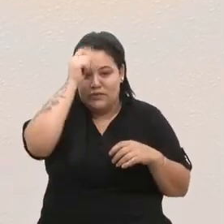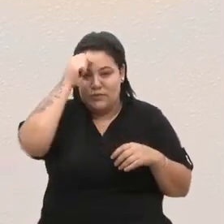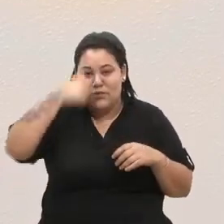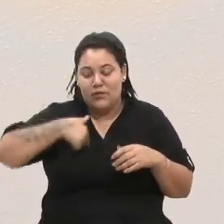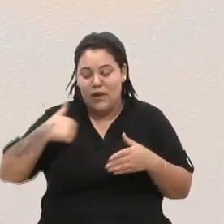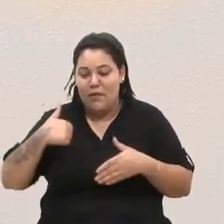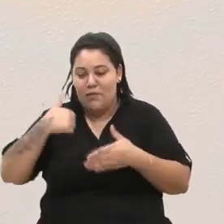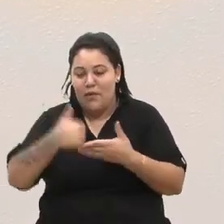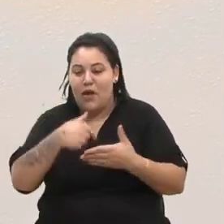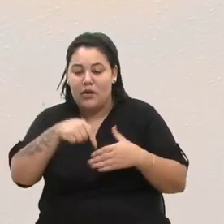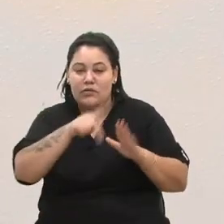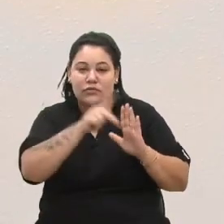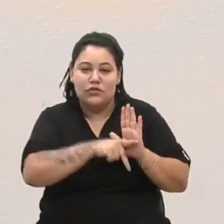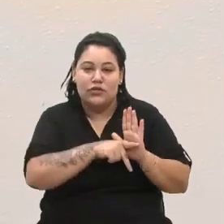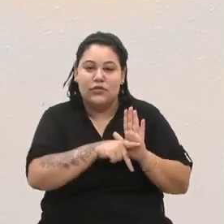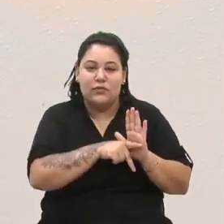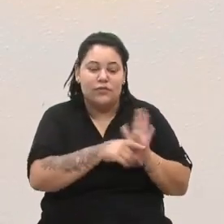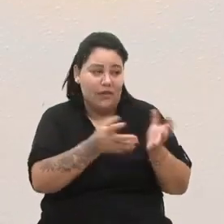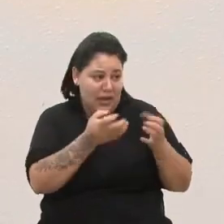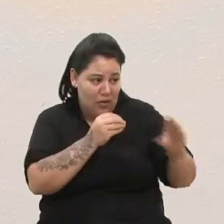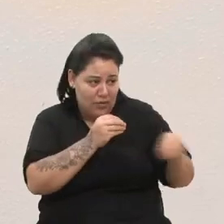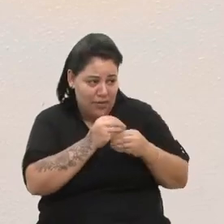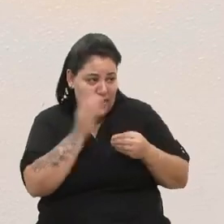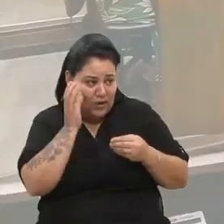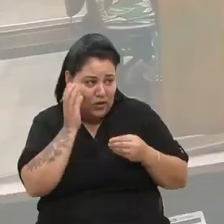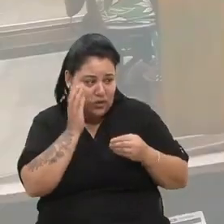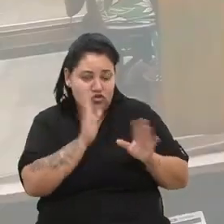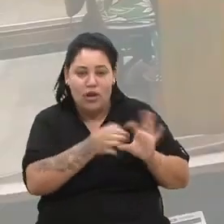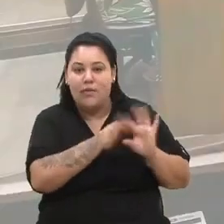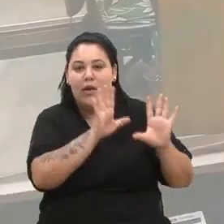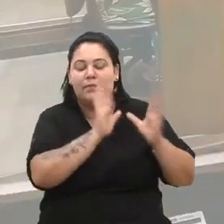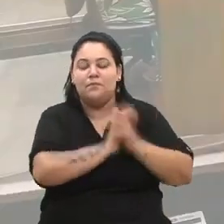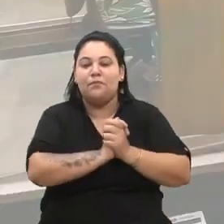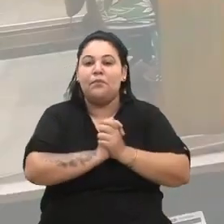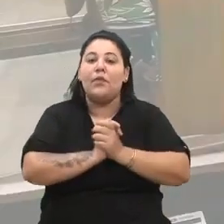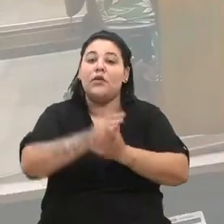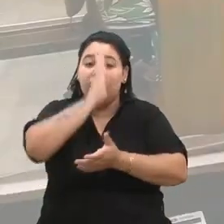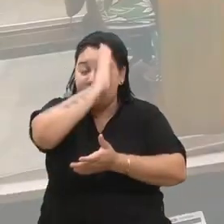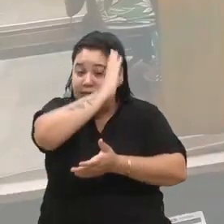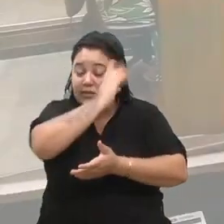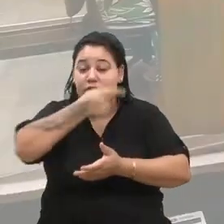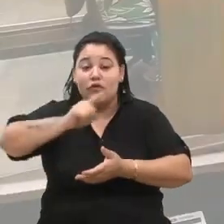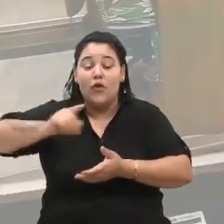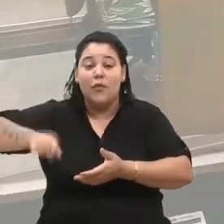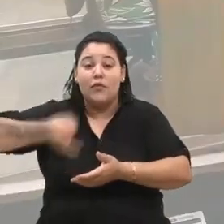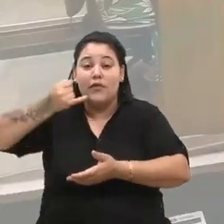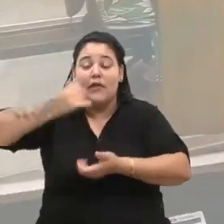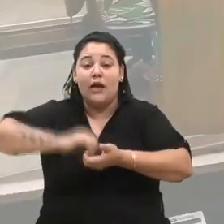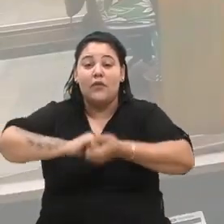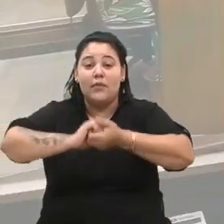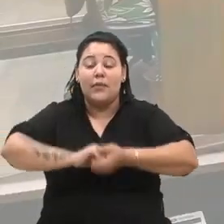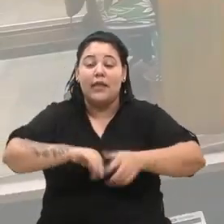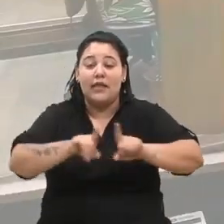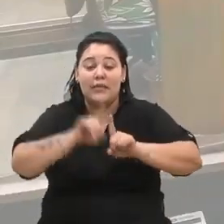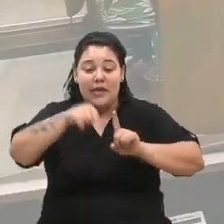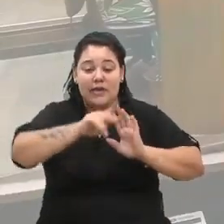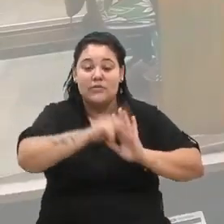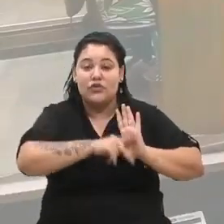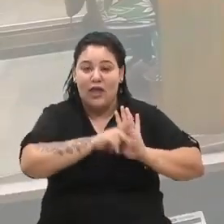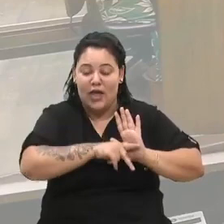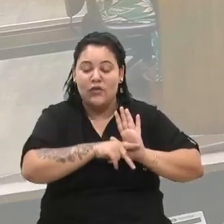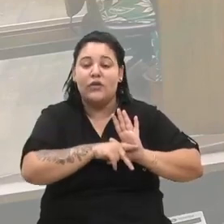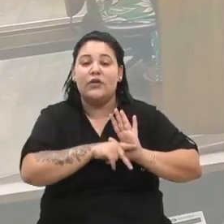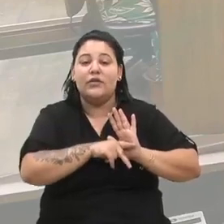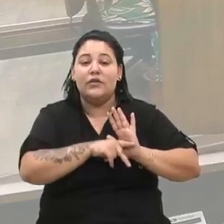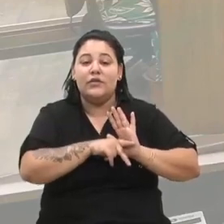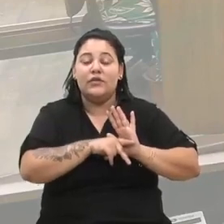projeto. O senhor quer uma parte, vereador Cadore? Já lhe passo agora. Vereador Bressan, vou aproveitar e cumprimentar esse projeto